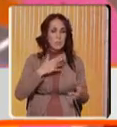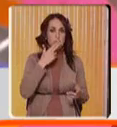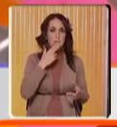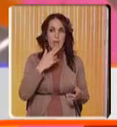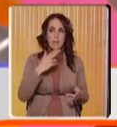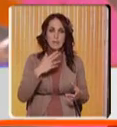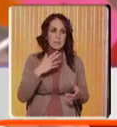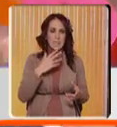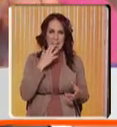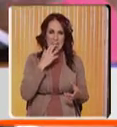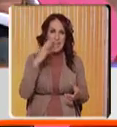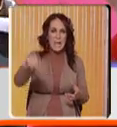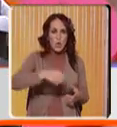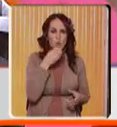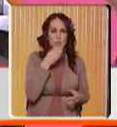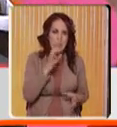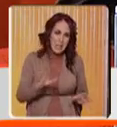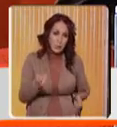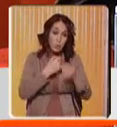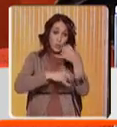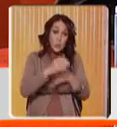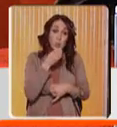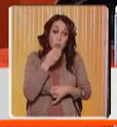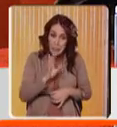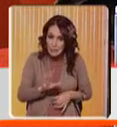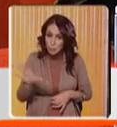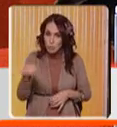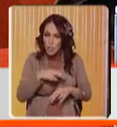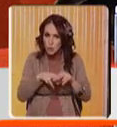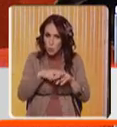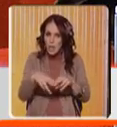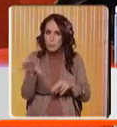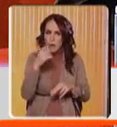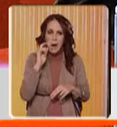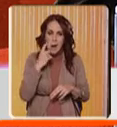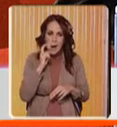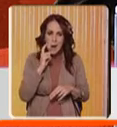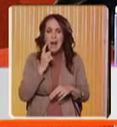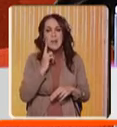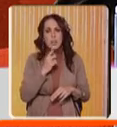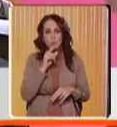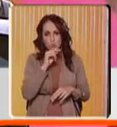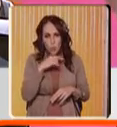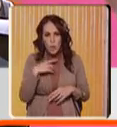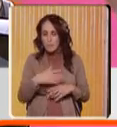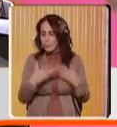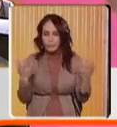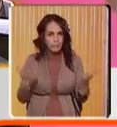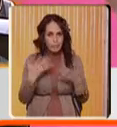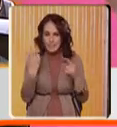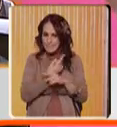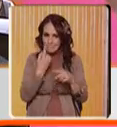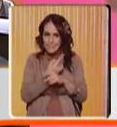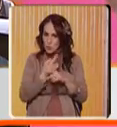vai buscar. Vai compensar buscar... com comida, não é? E normalmente o que é que as pessoas vão buscar? Vão buscar chocolates, vão buscar reboçados com açúcar, vão buscar toda uma